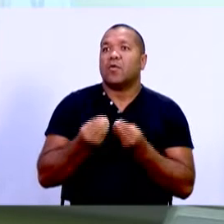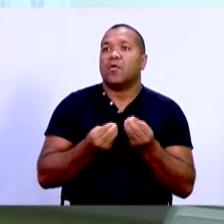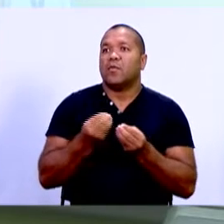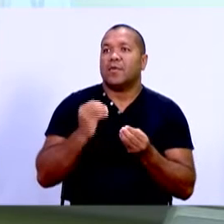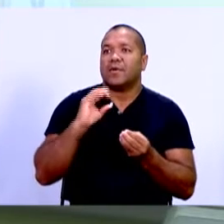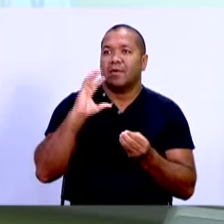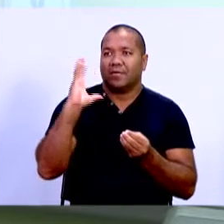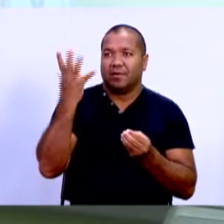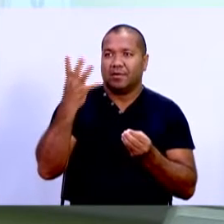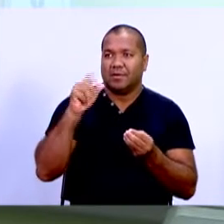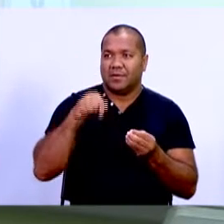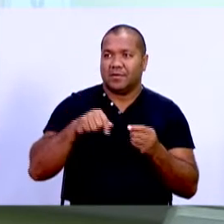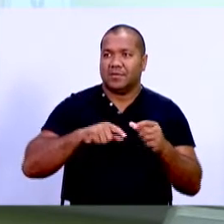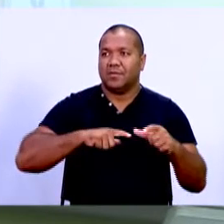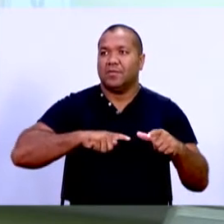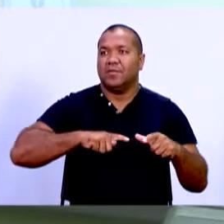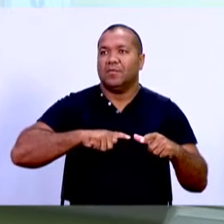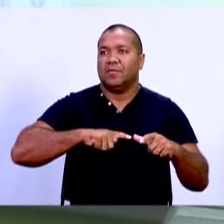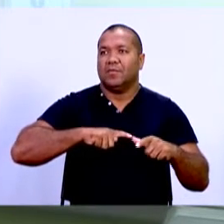processo de